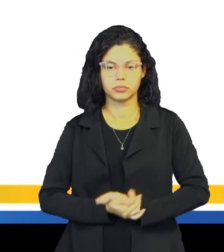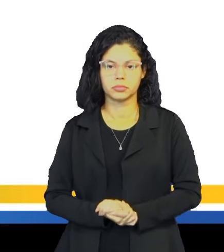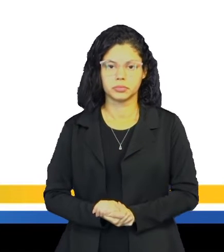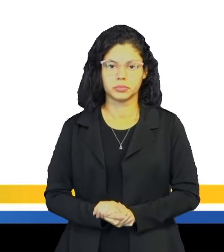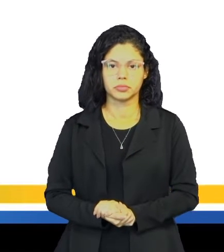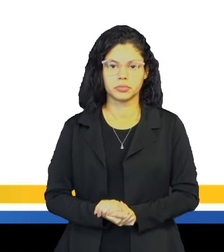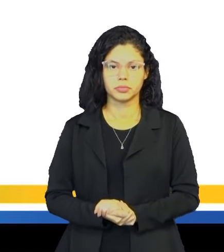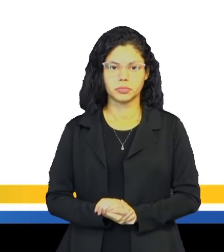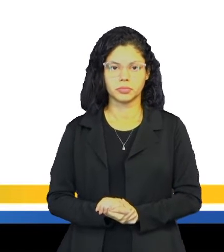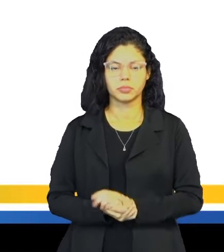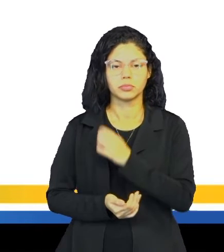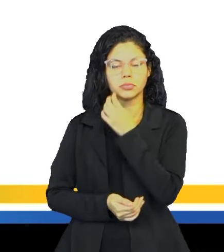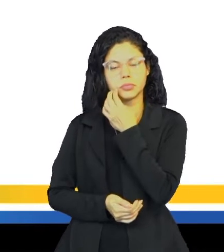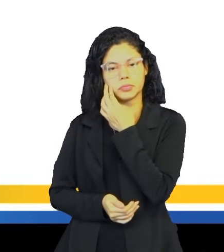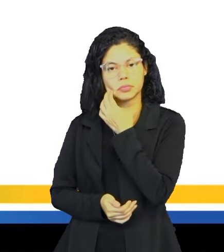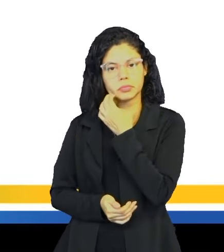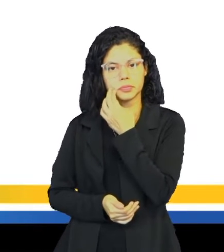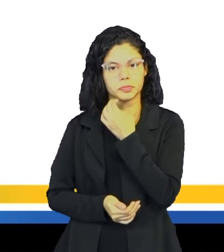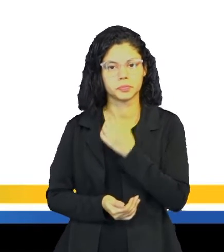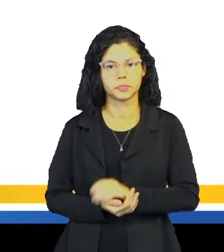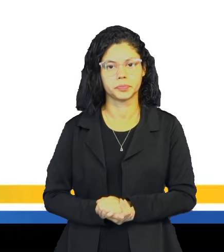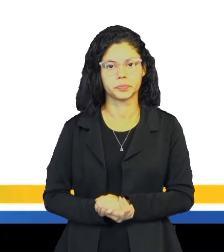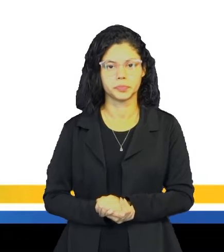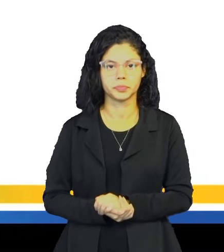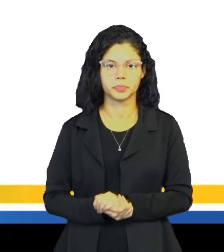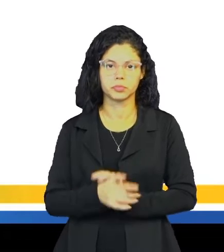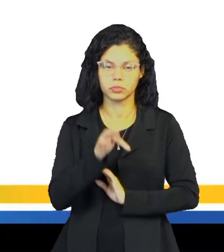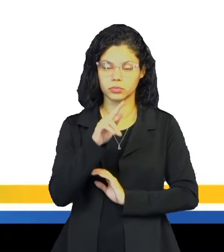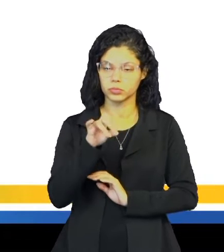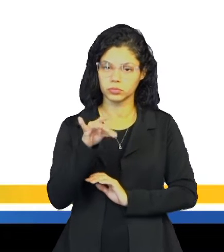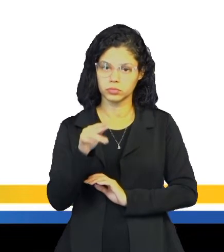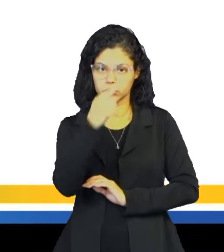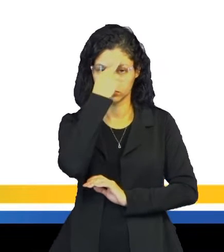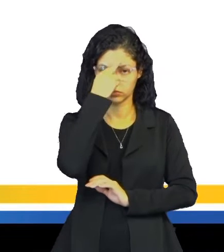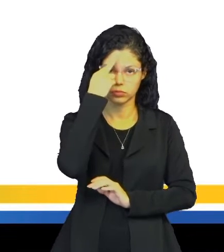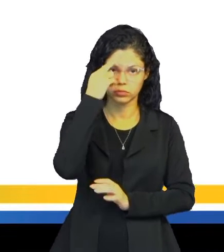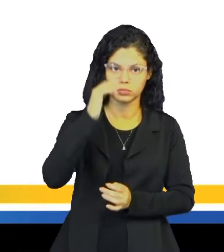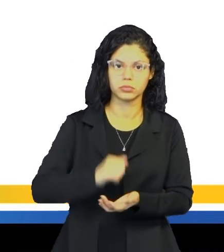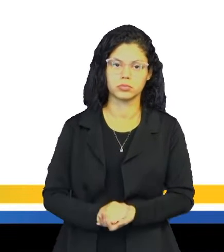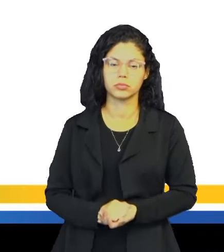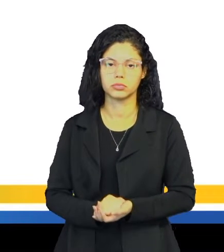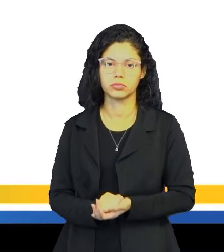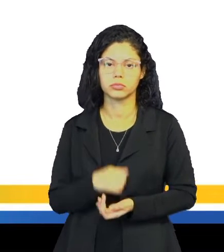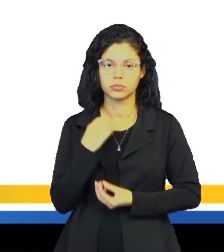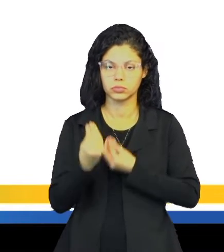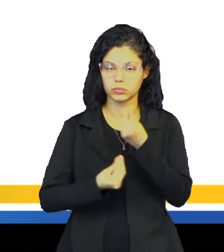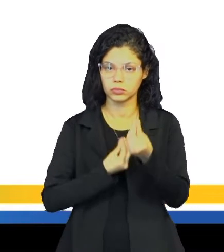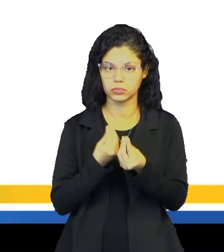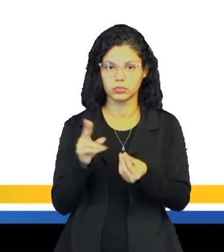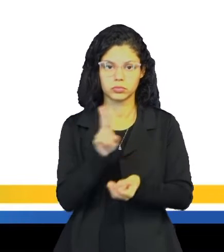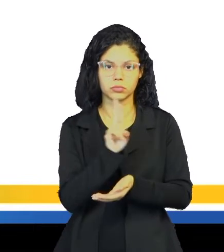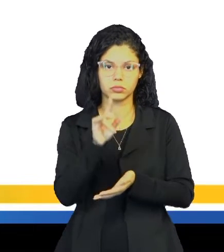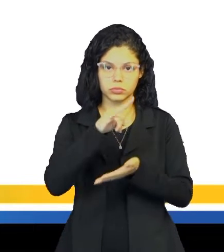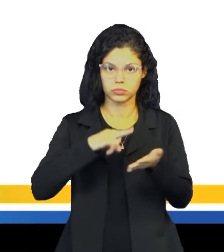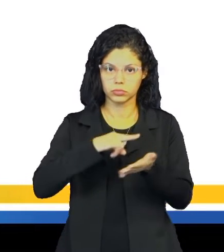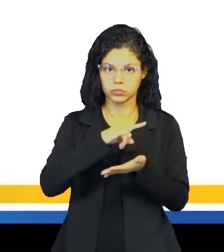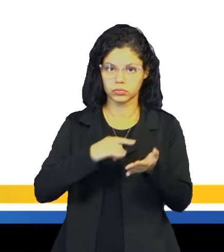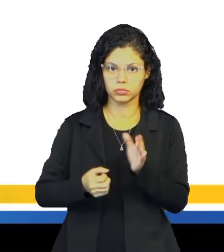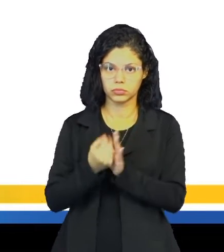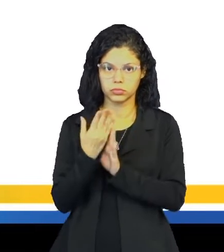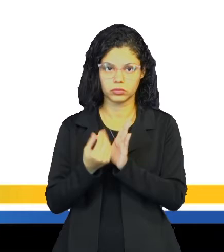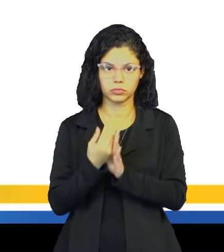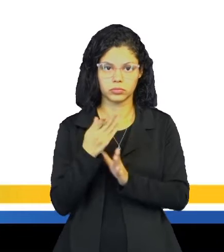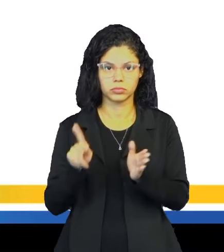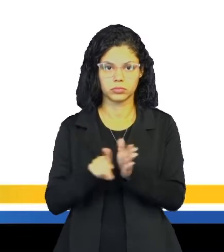As fontes históricas. As fontes históricas, como são chamados os documentos, né, produzidos